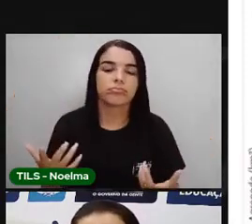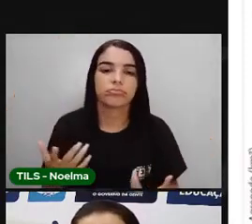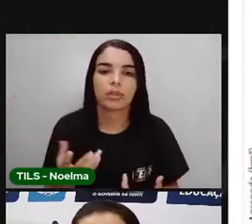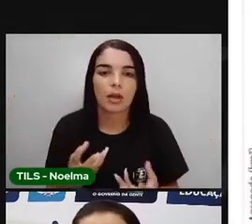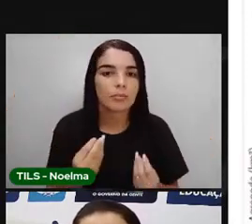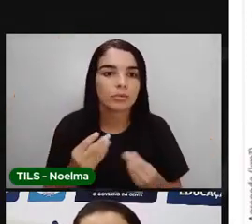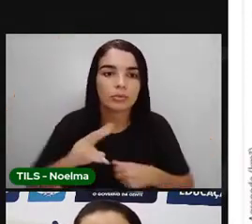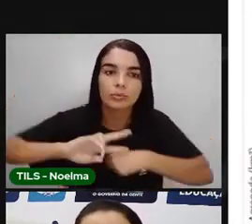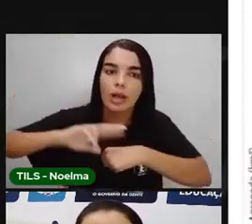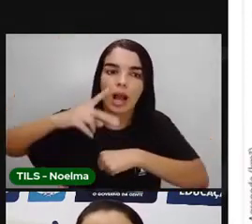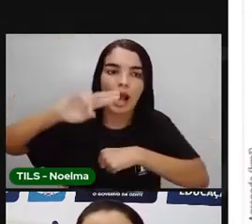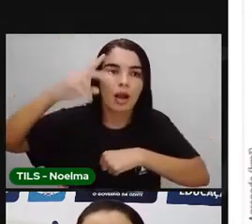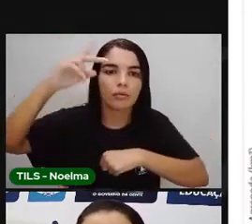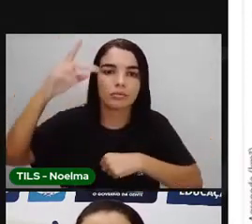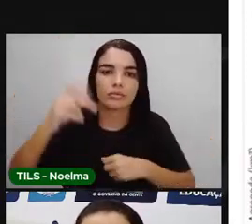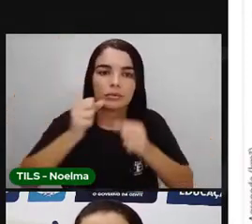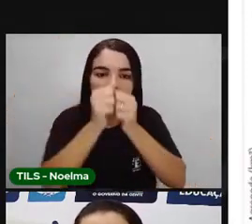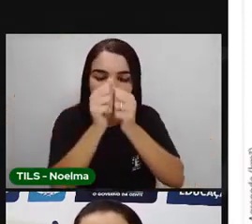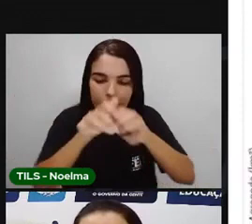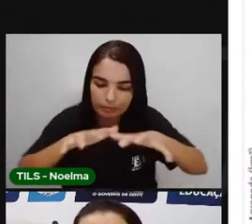né? 2016. Foi para